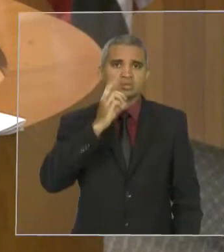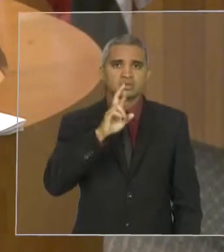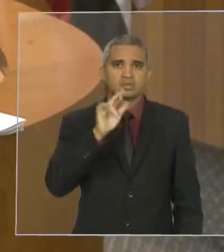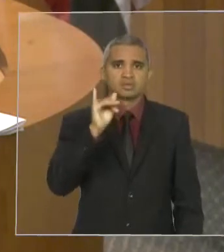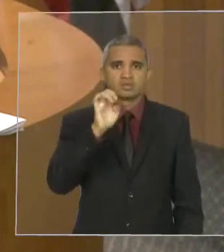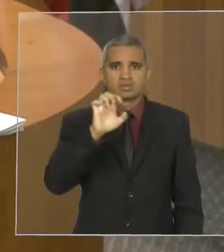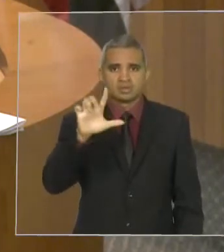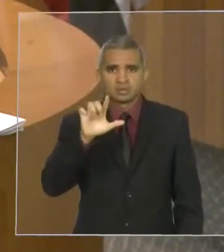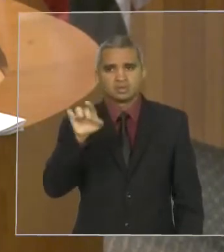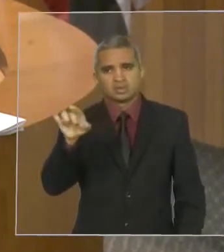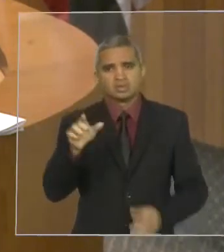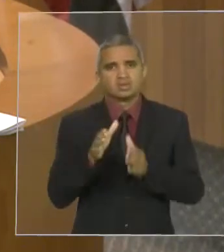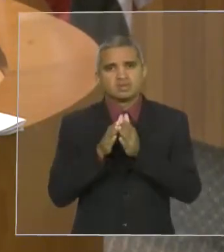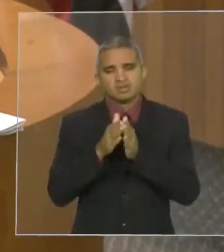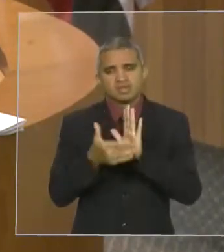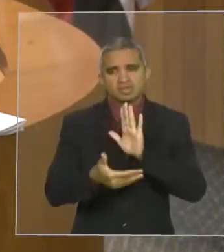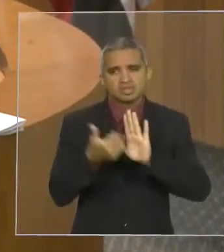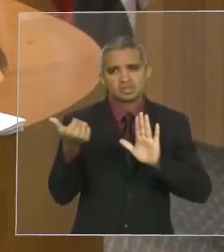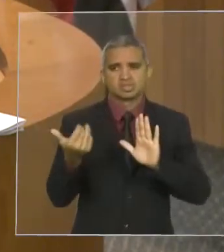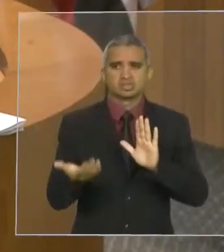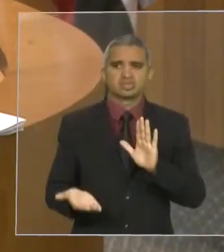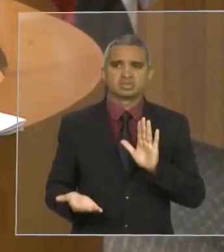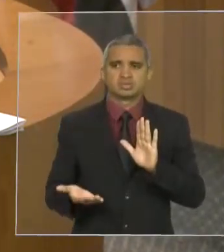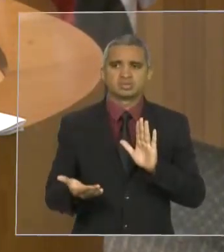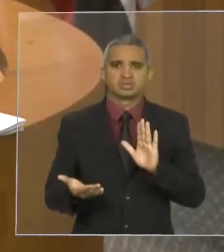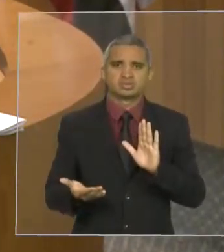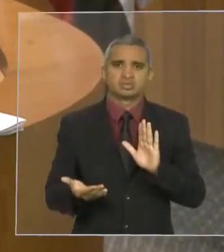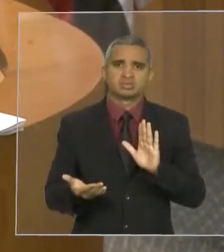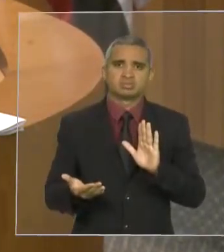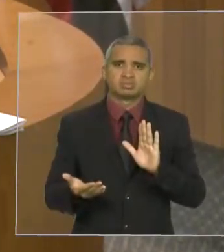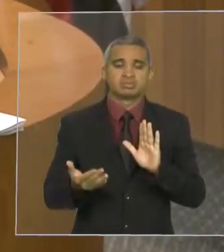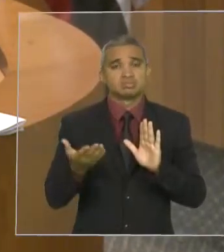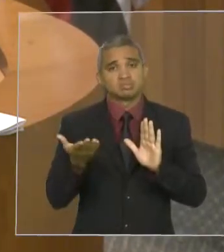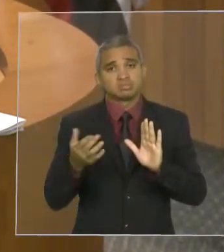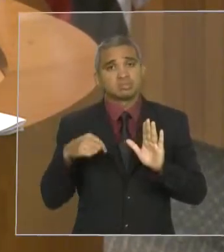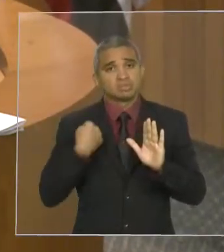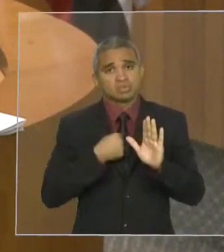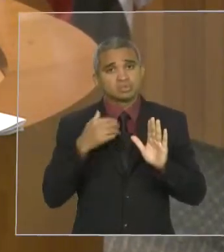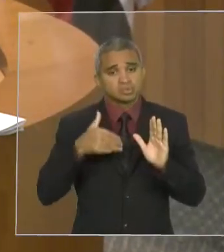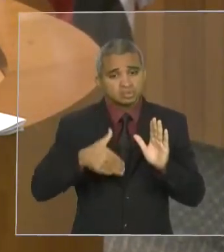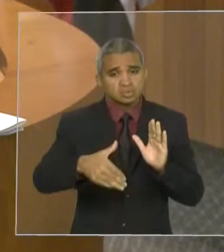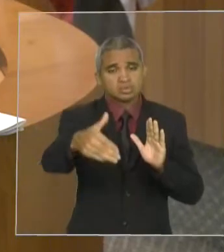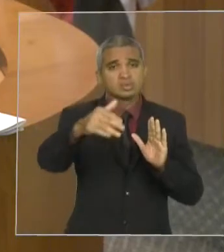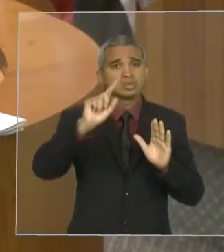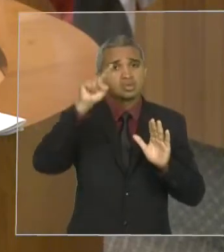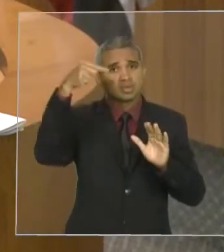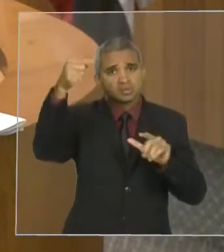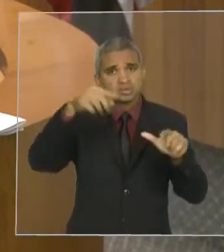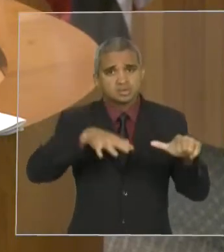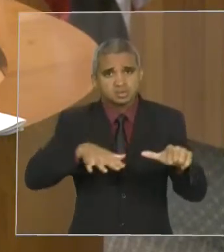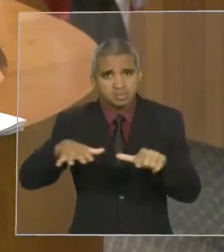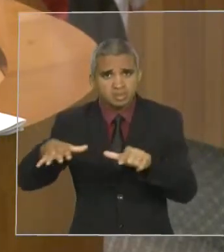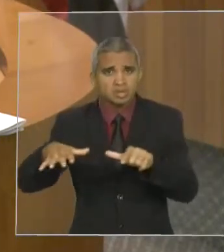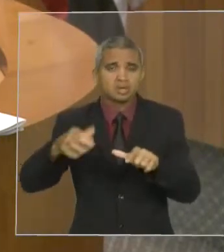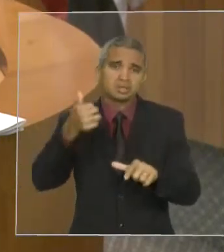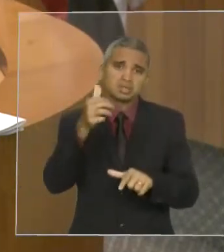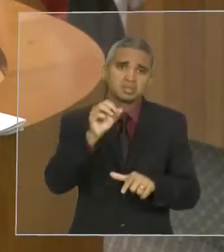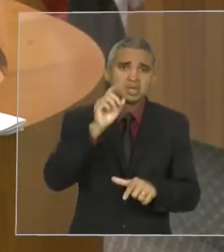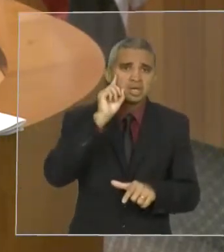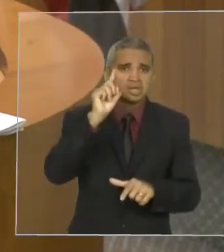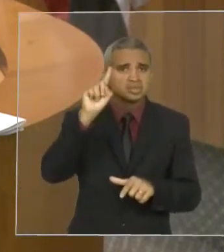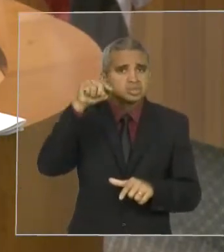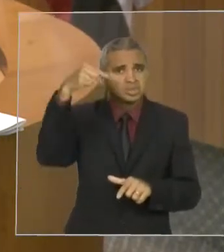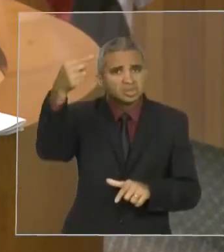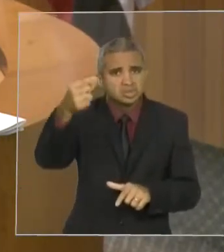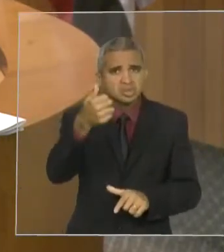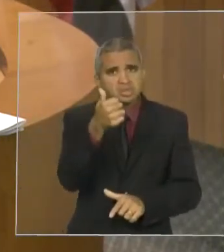após o conhecimento dessa casa e o debate, a gente possa voltar com essa votação na semana que vem, daqui a 10 dias, daqui a 15 dias, que